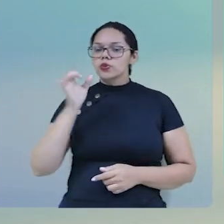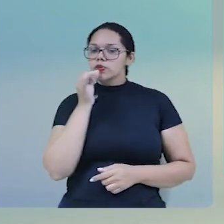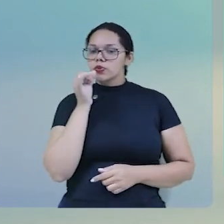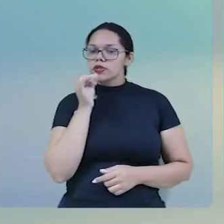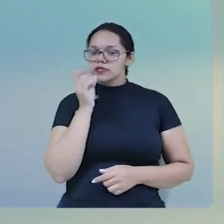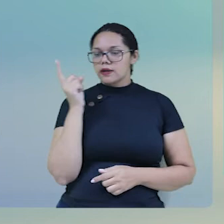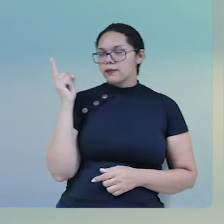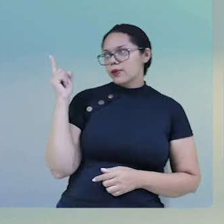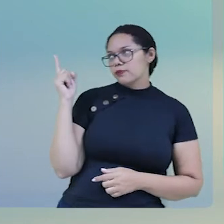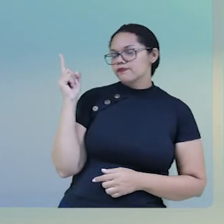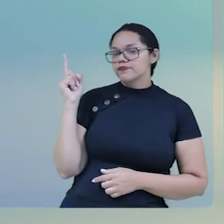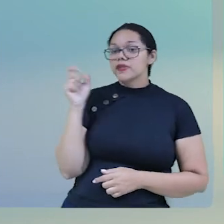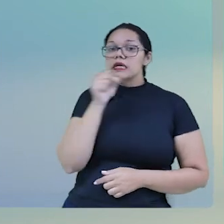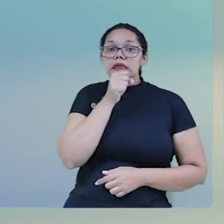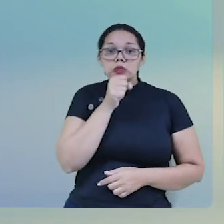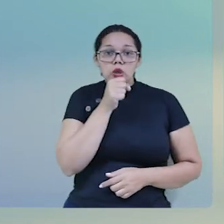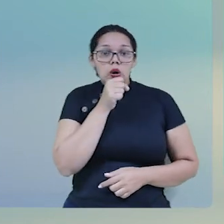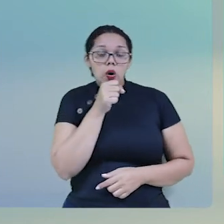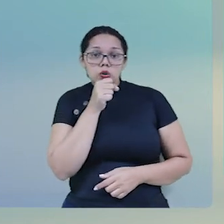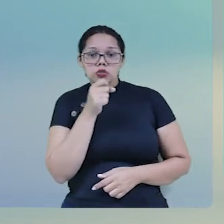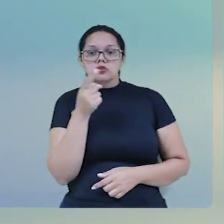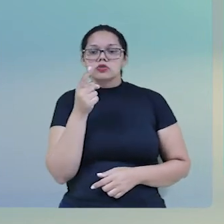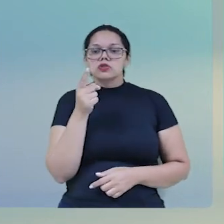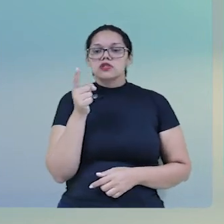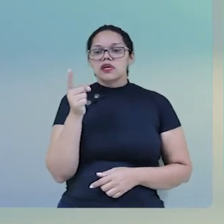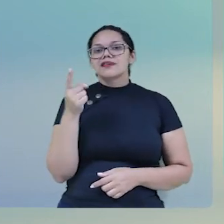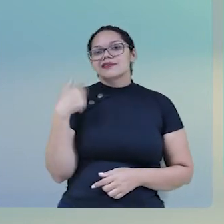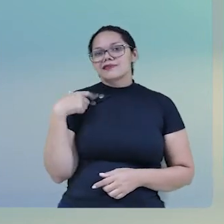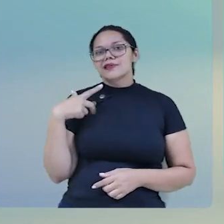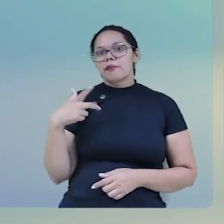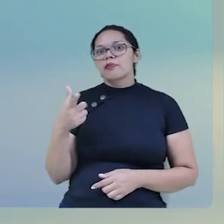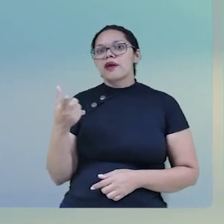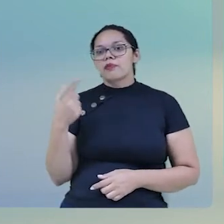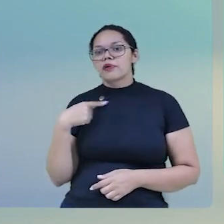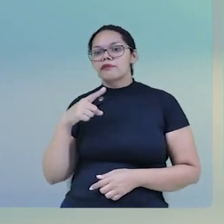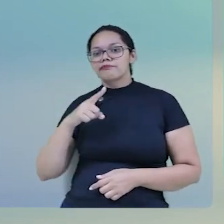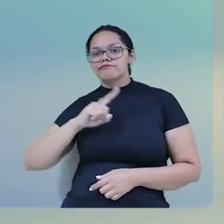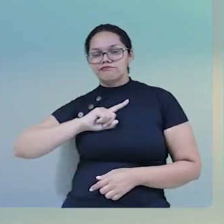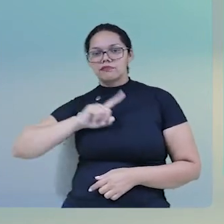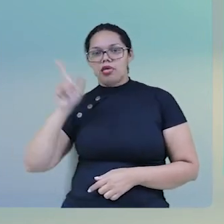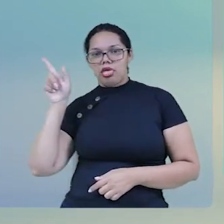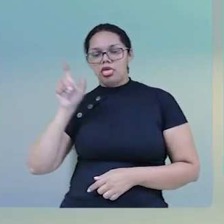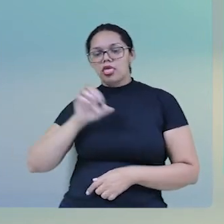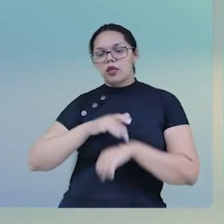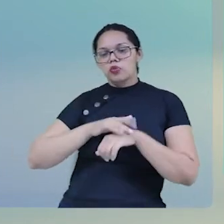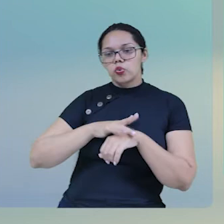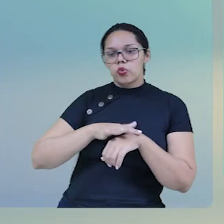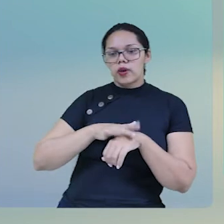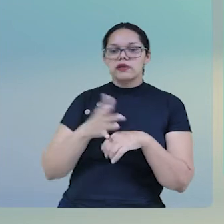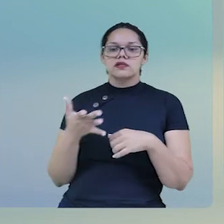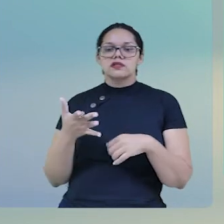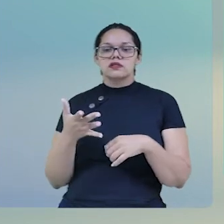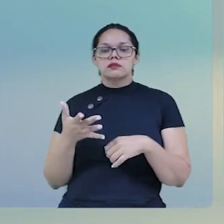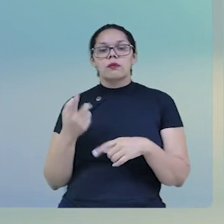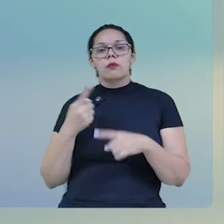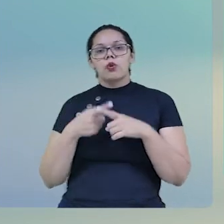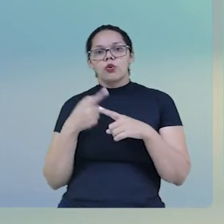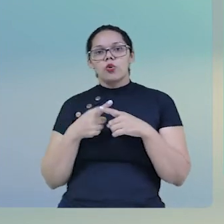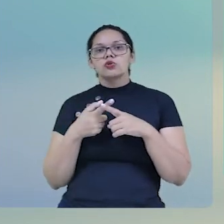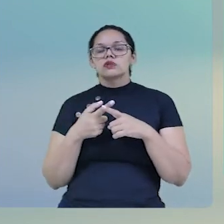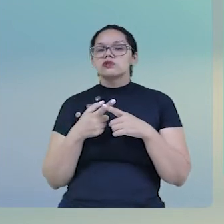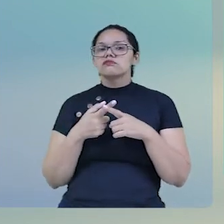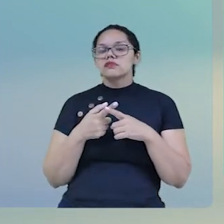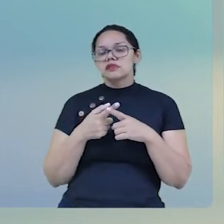de idosos, que geralmente são os mais acometidos pela sarcopenia, devido à questão da idade,